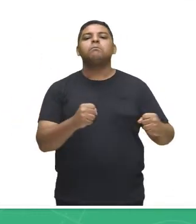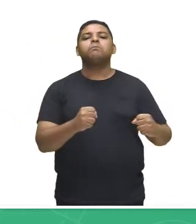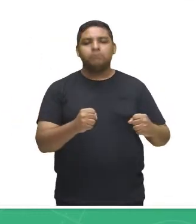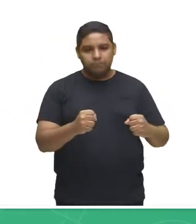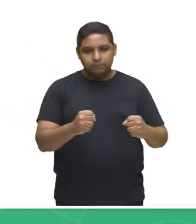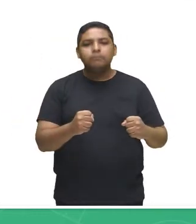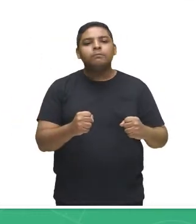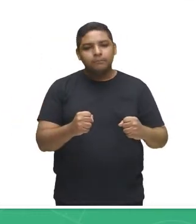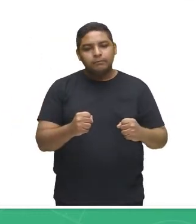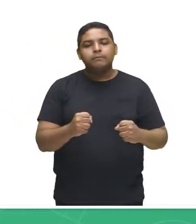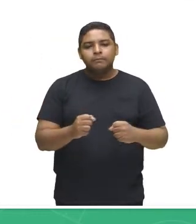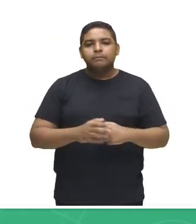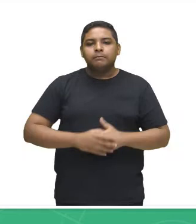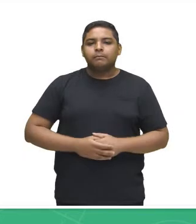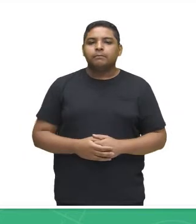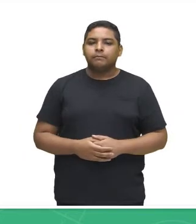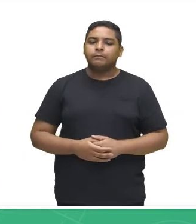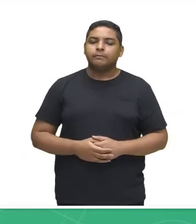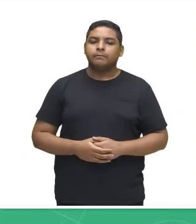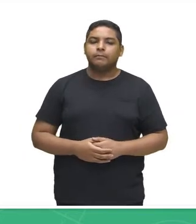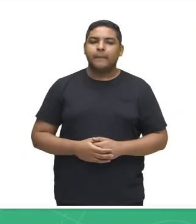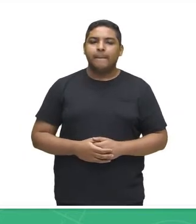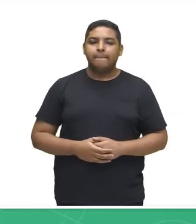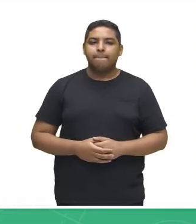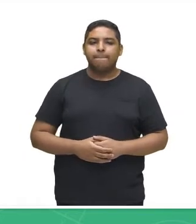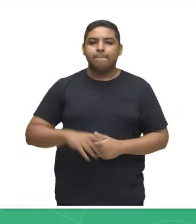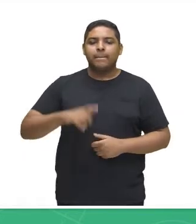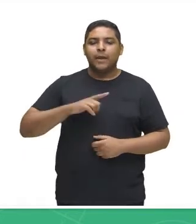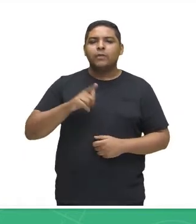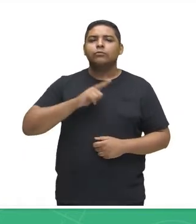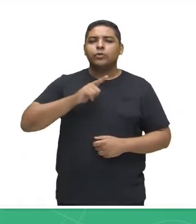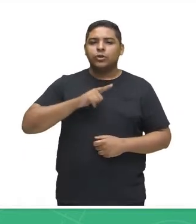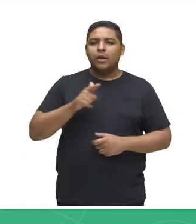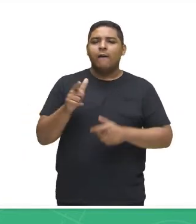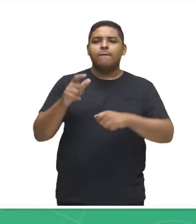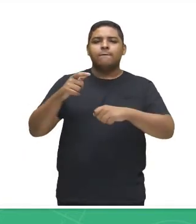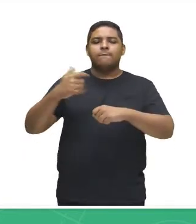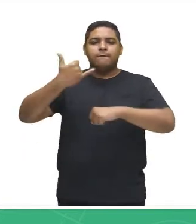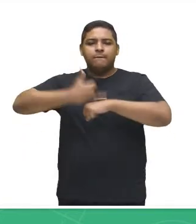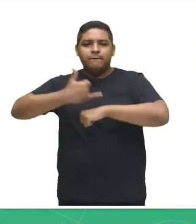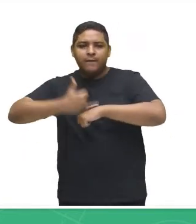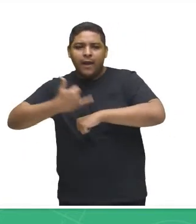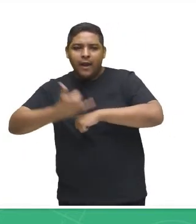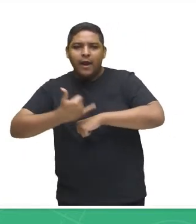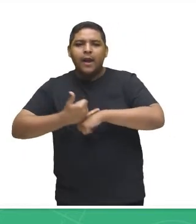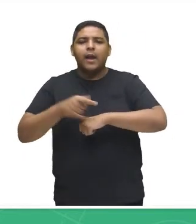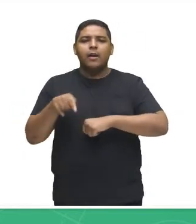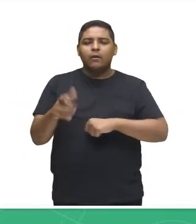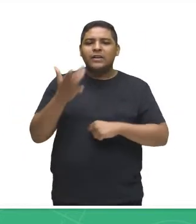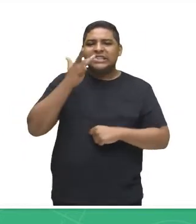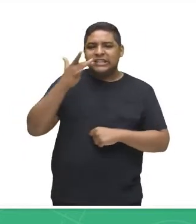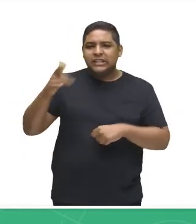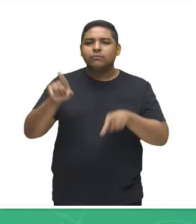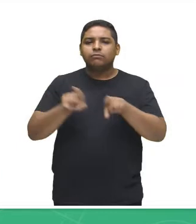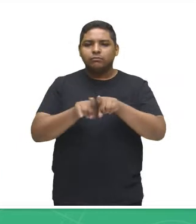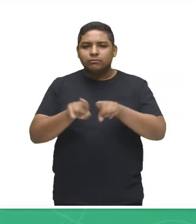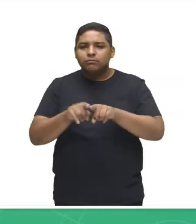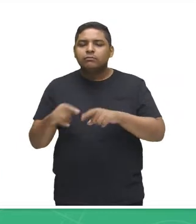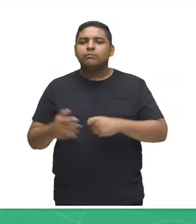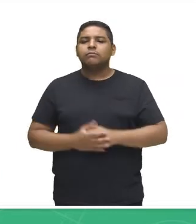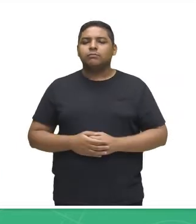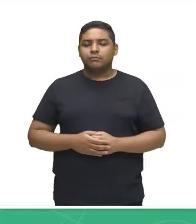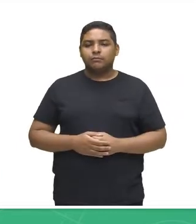Então, eles já manuseavam as armas de ferro, de cobre, de bronze. E aí, eles fizeram a formação de um